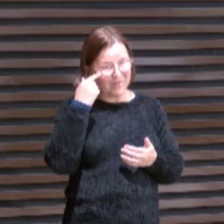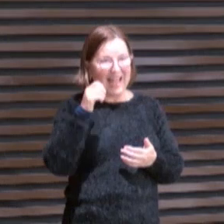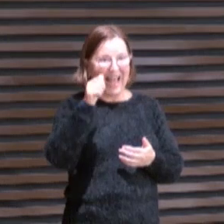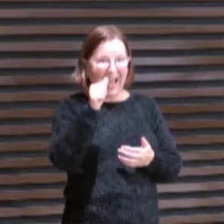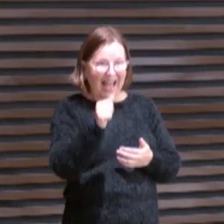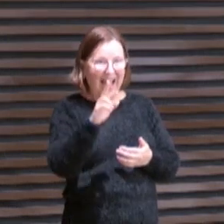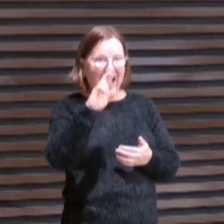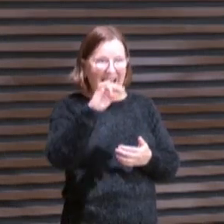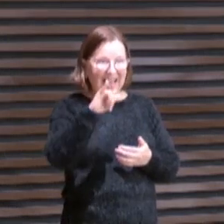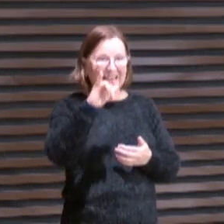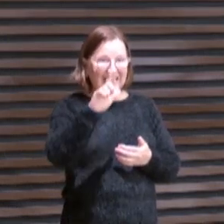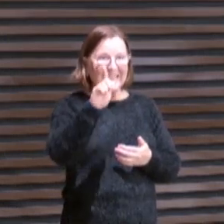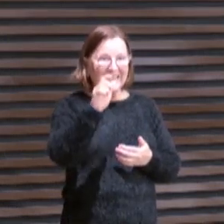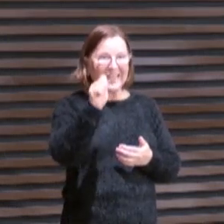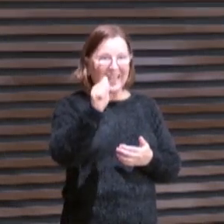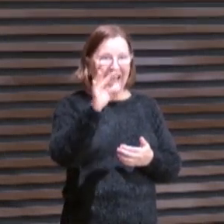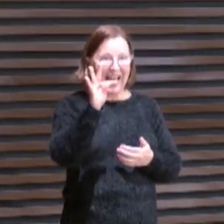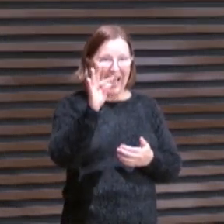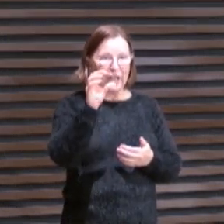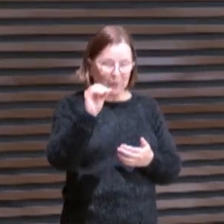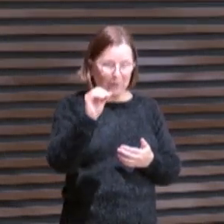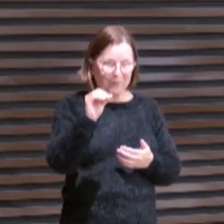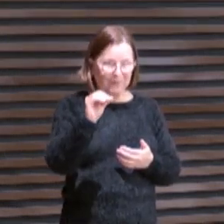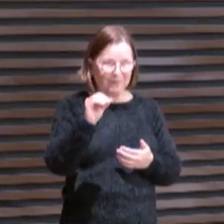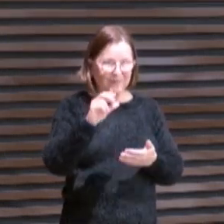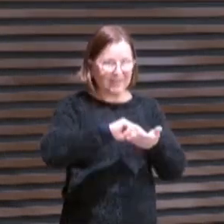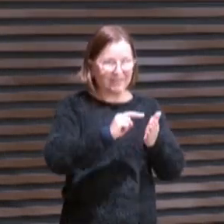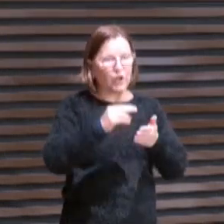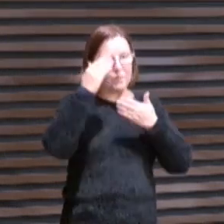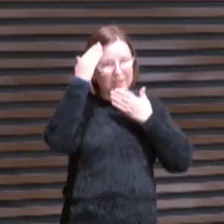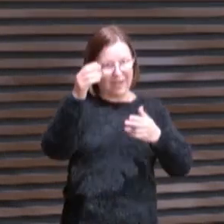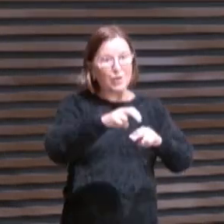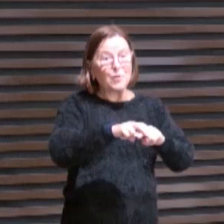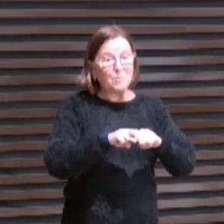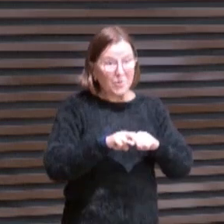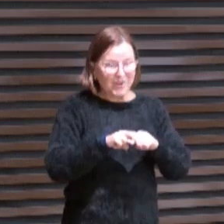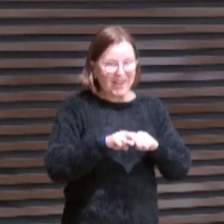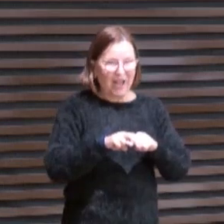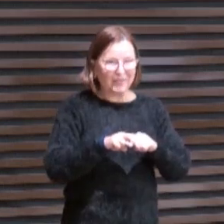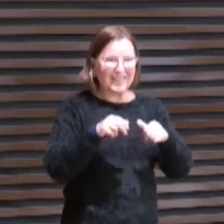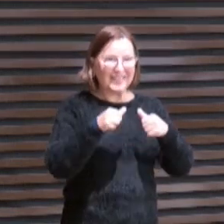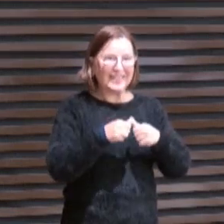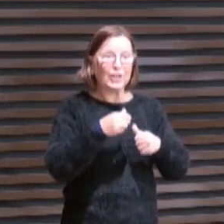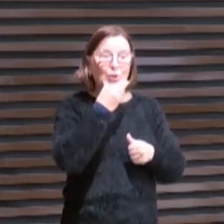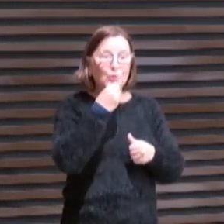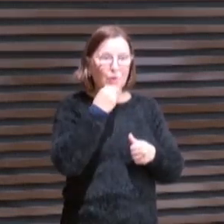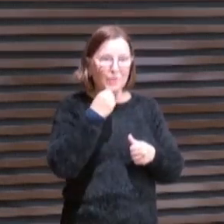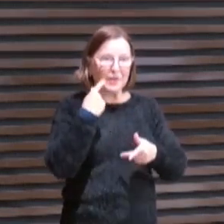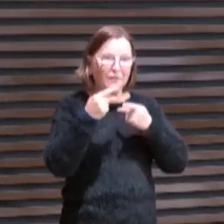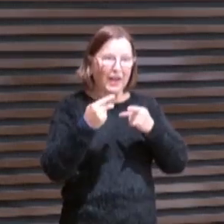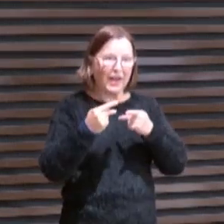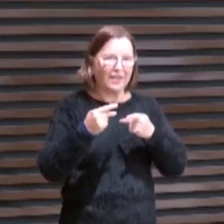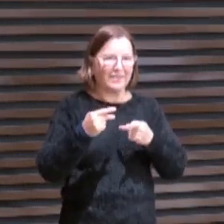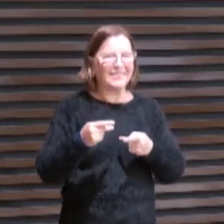Obrigado. Foi Francisco de Assis que começou a dizer obrigado, obrigado, obrigado.